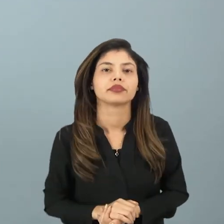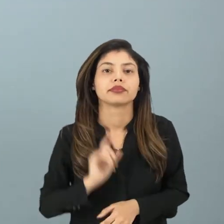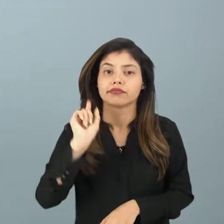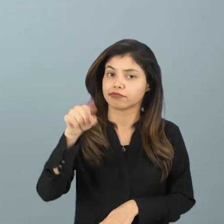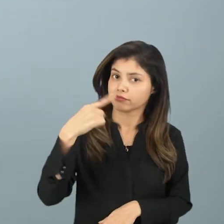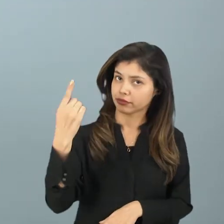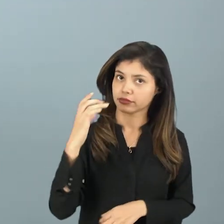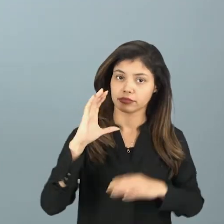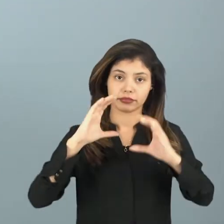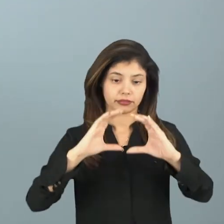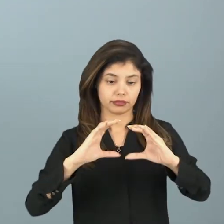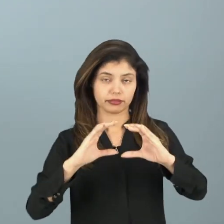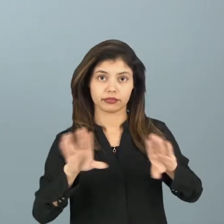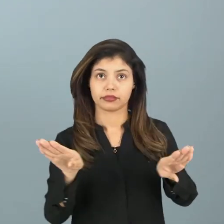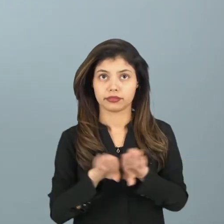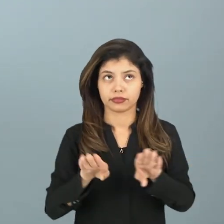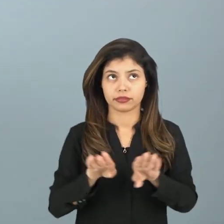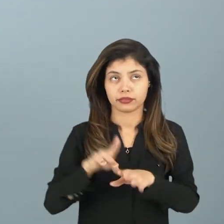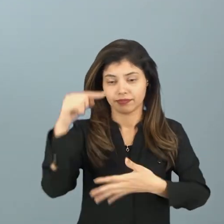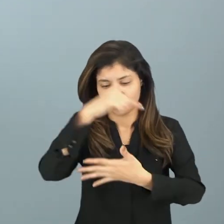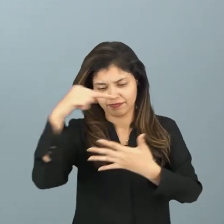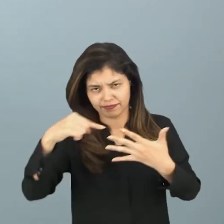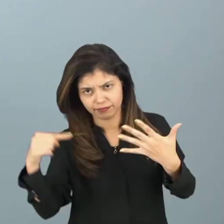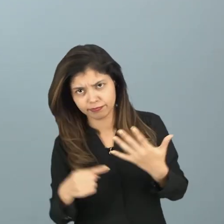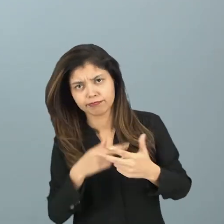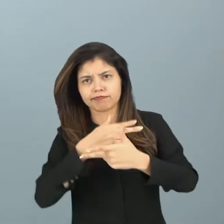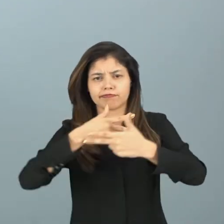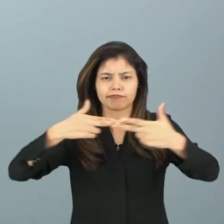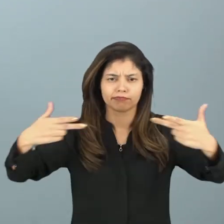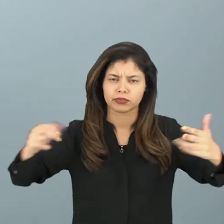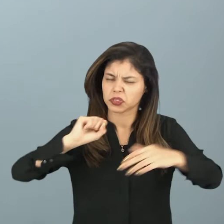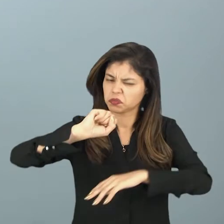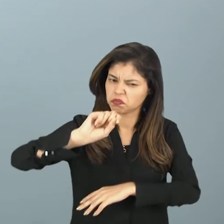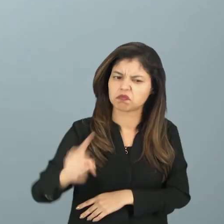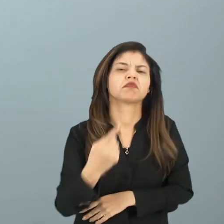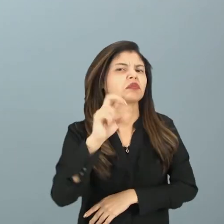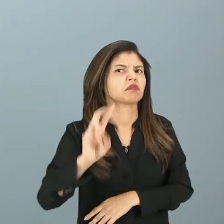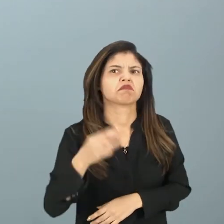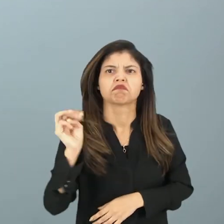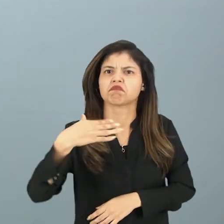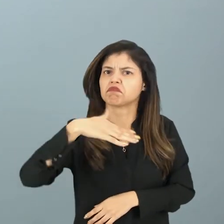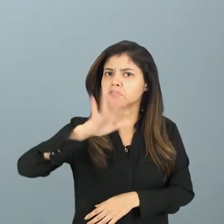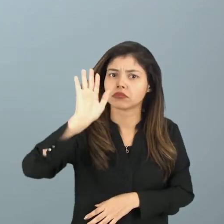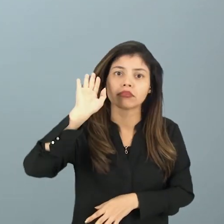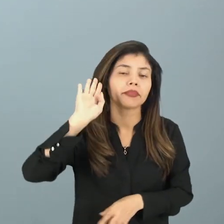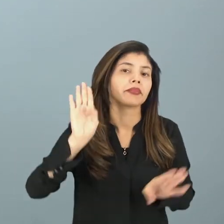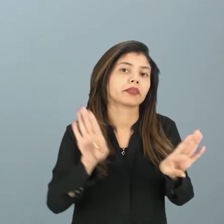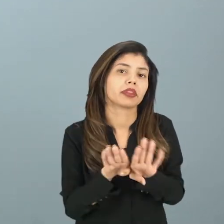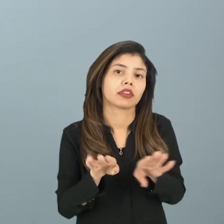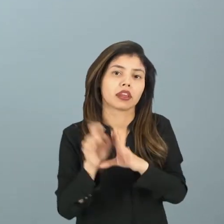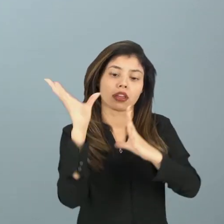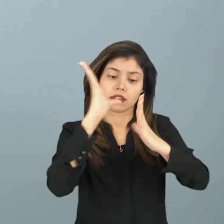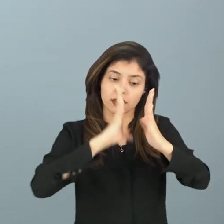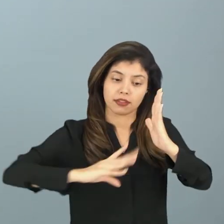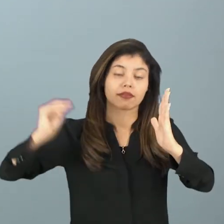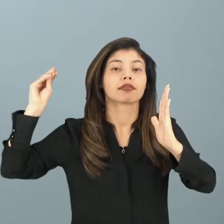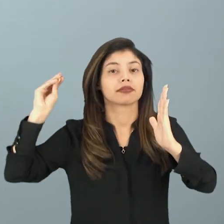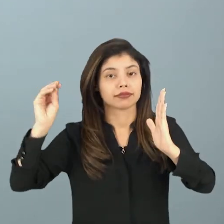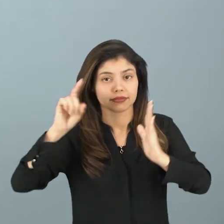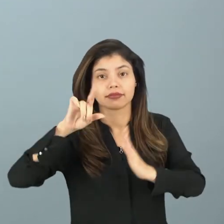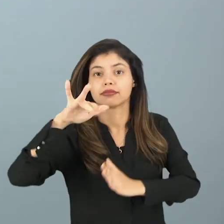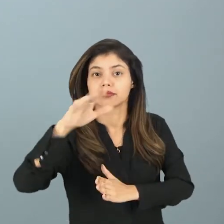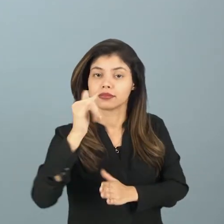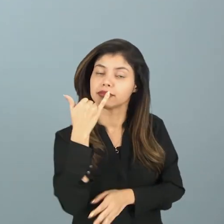além do CD, existem milhões de objetos que refletem a luz, que refletem